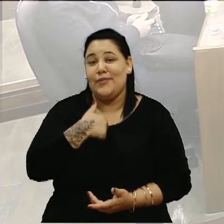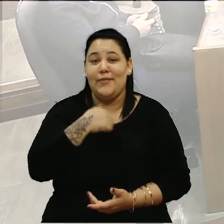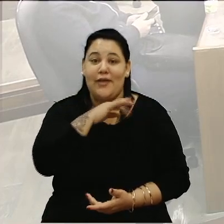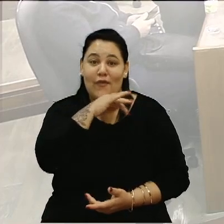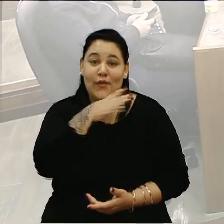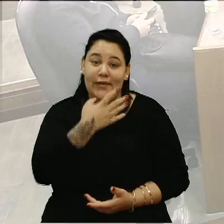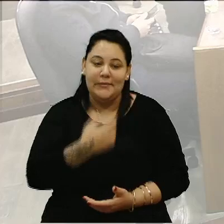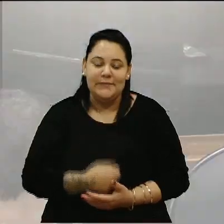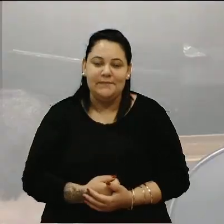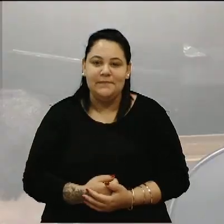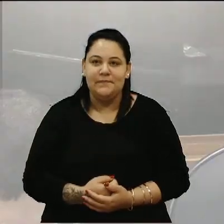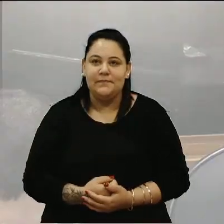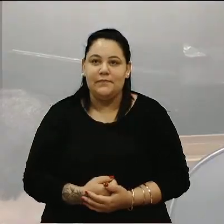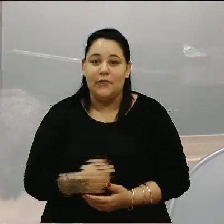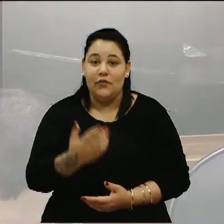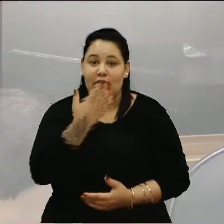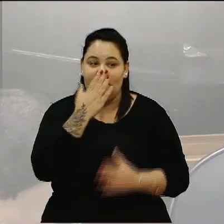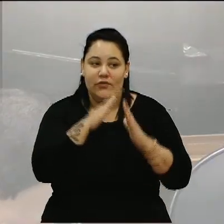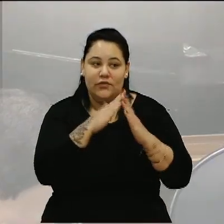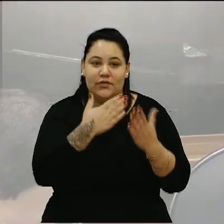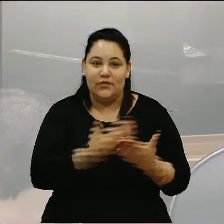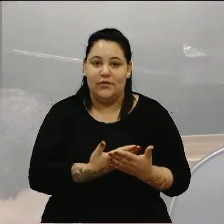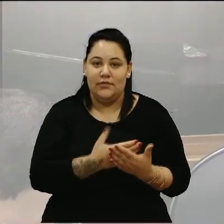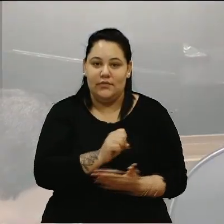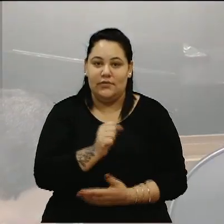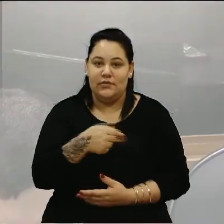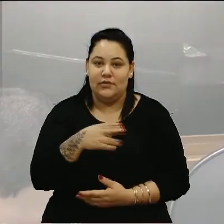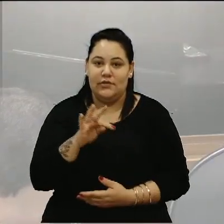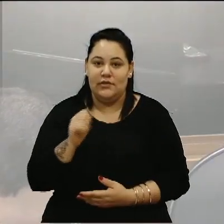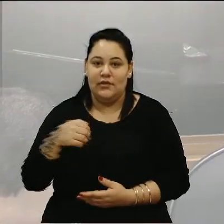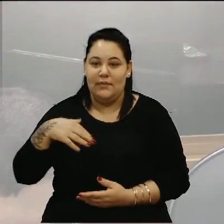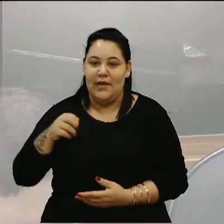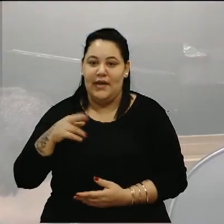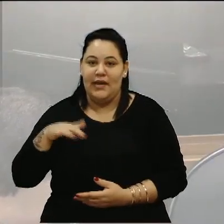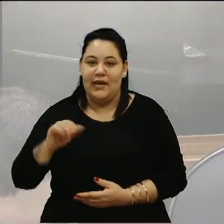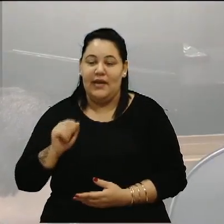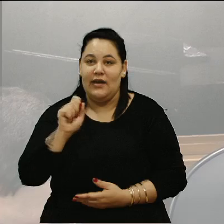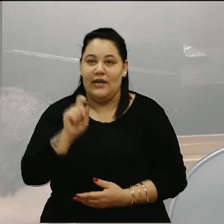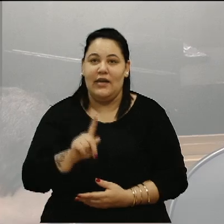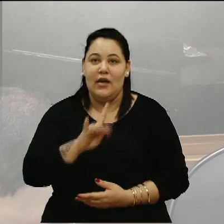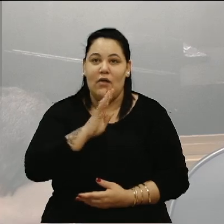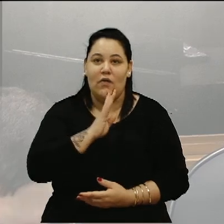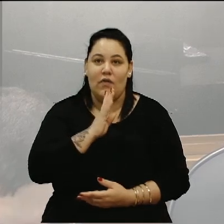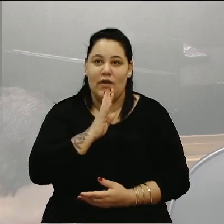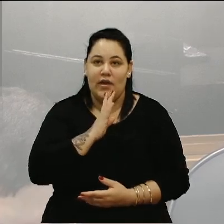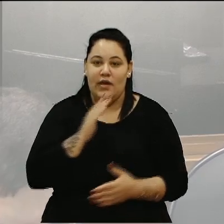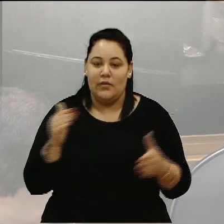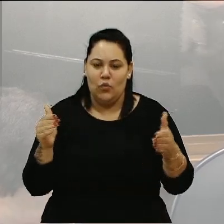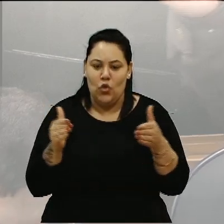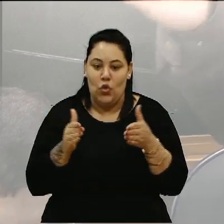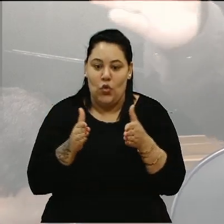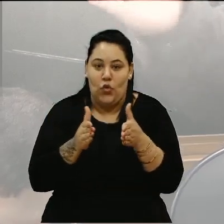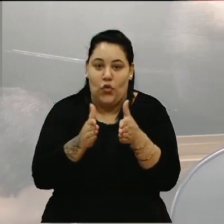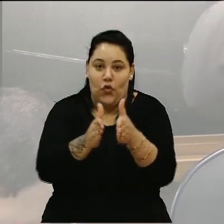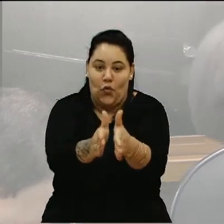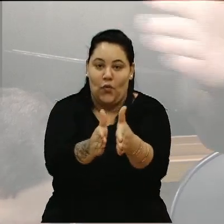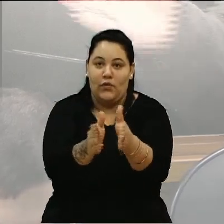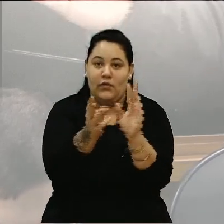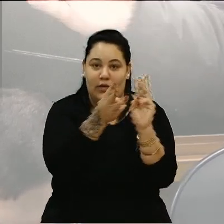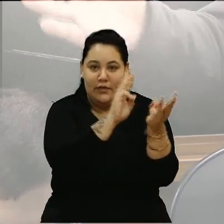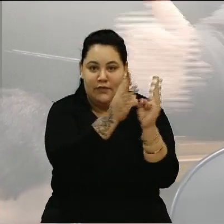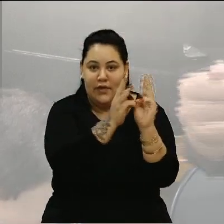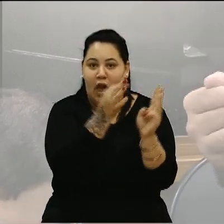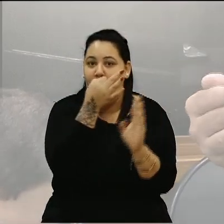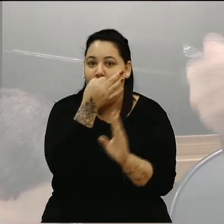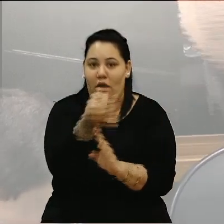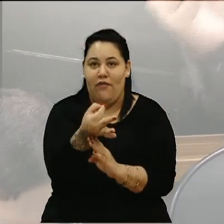lá ali na frente de Santa Maria Goretti, pra quem conhece ali, né, é estreito, é van, vereador Bressan, deve ter algum relato, é um horror pra